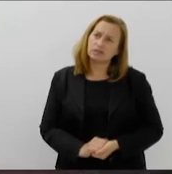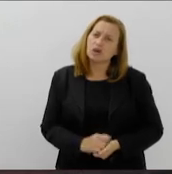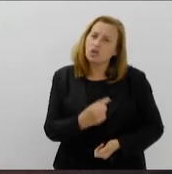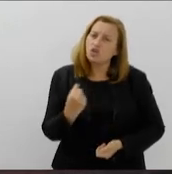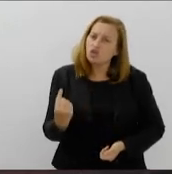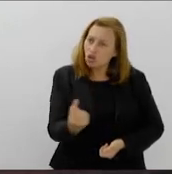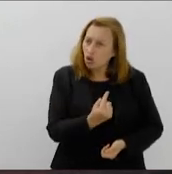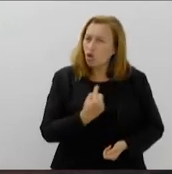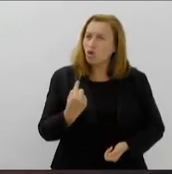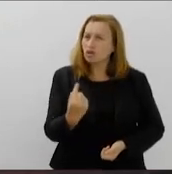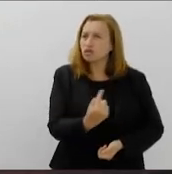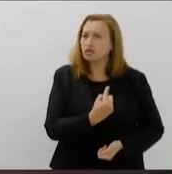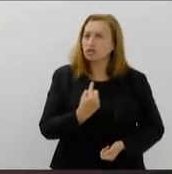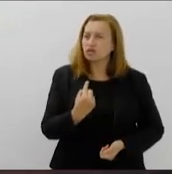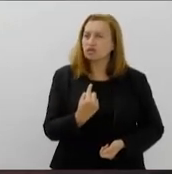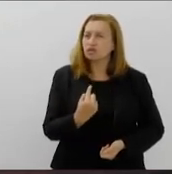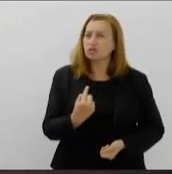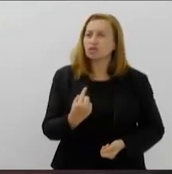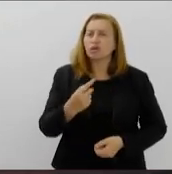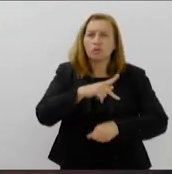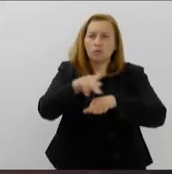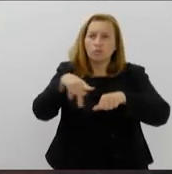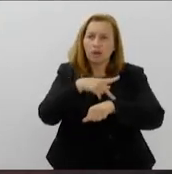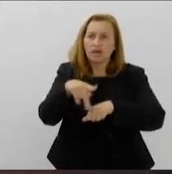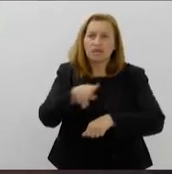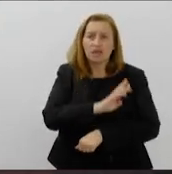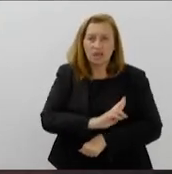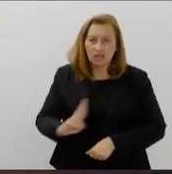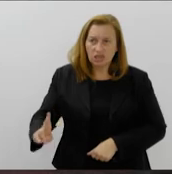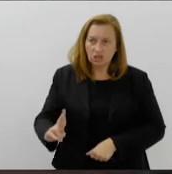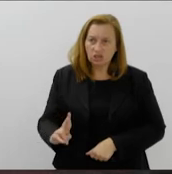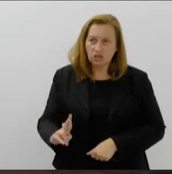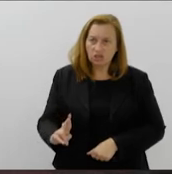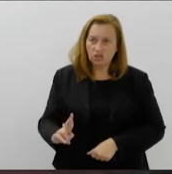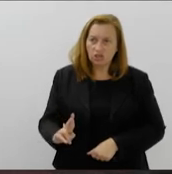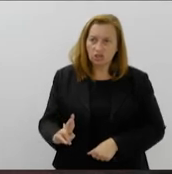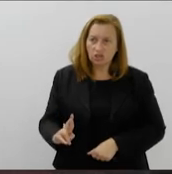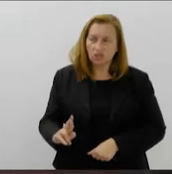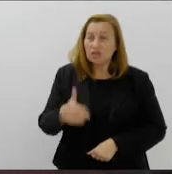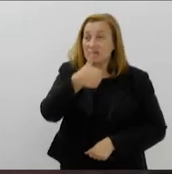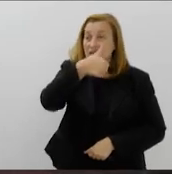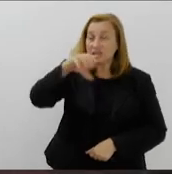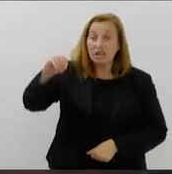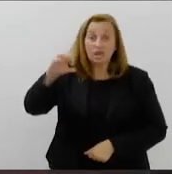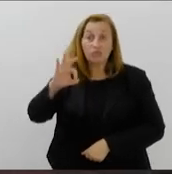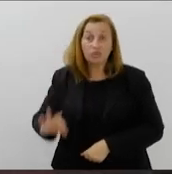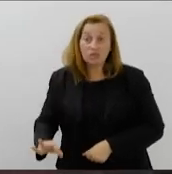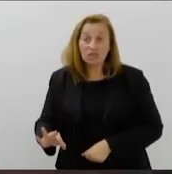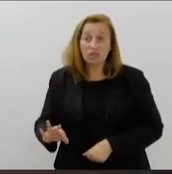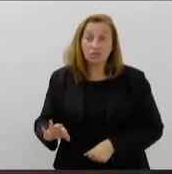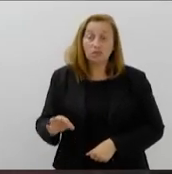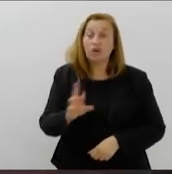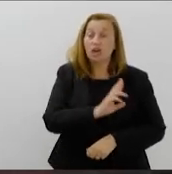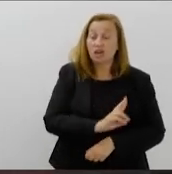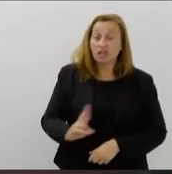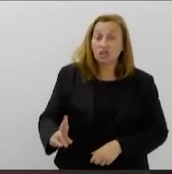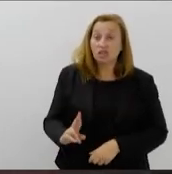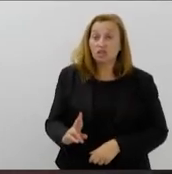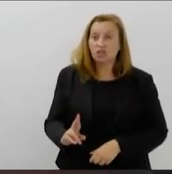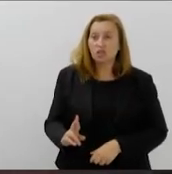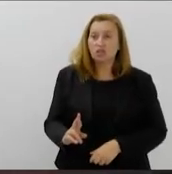Nós somos um país religioso, quase que 100% religioso. E